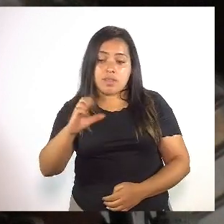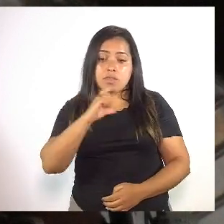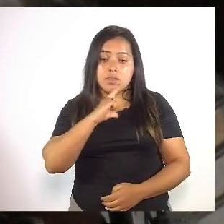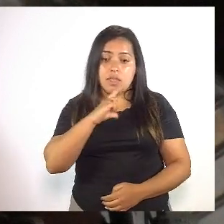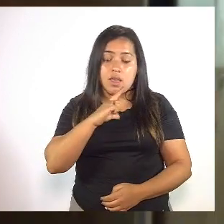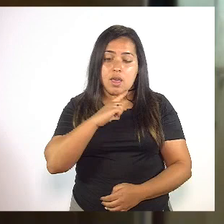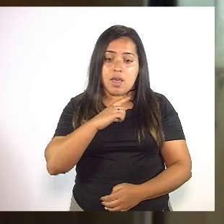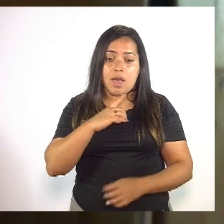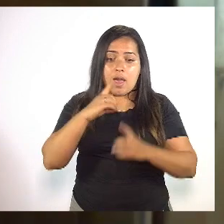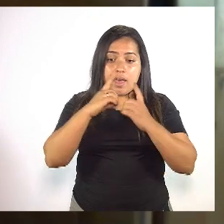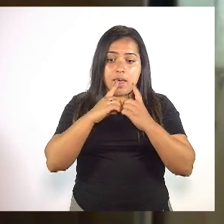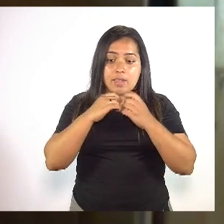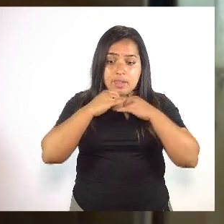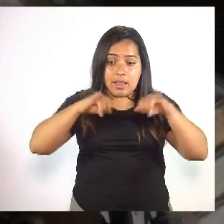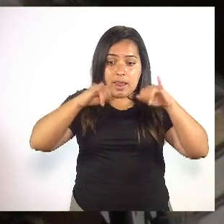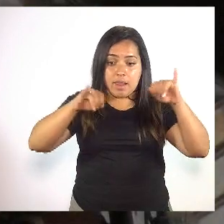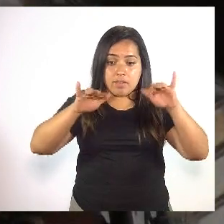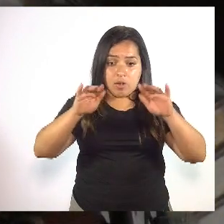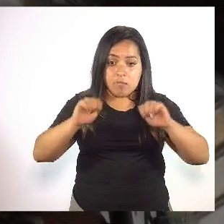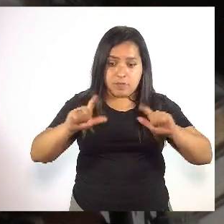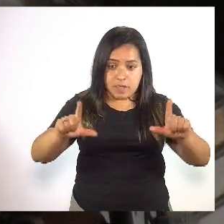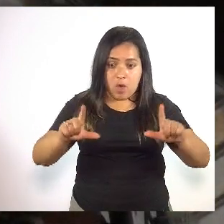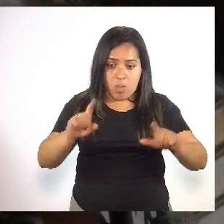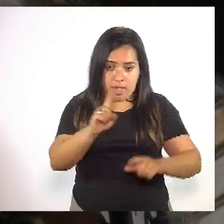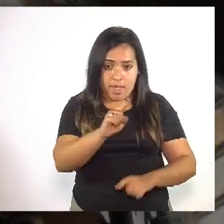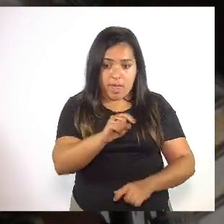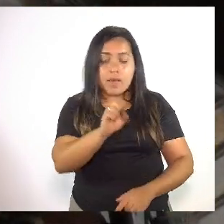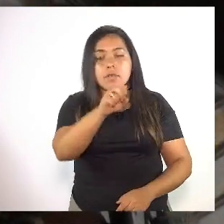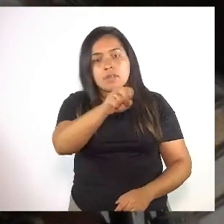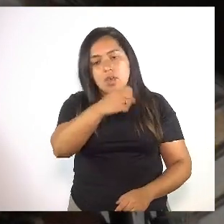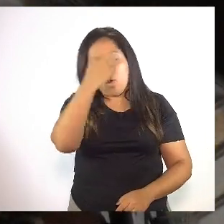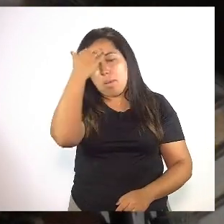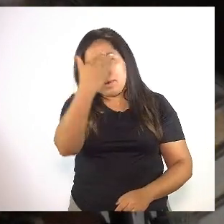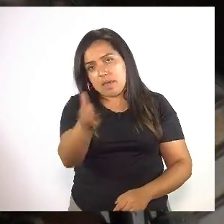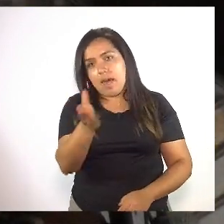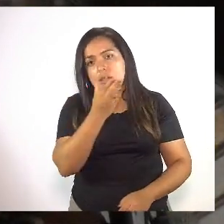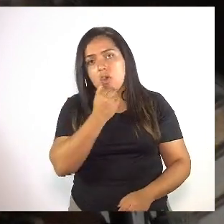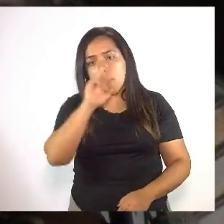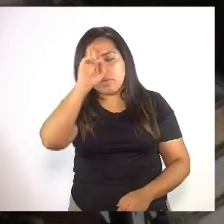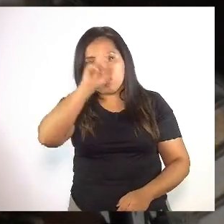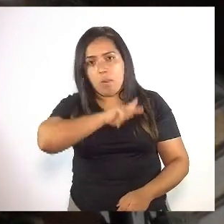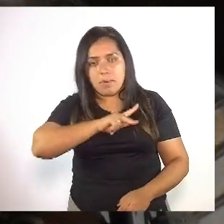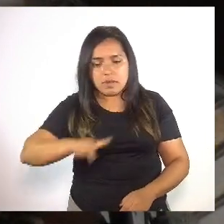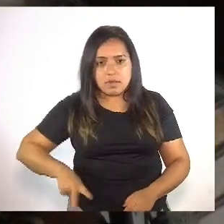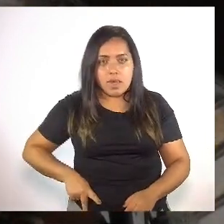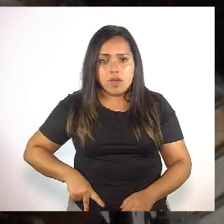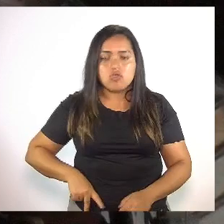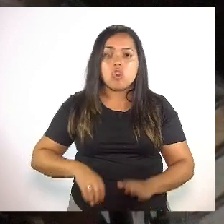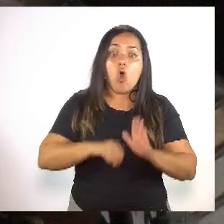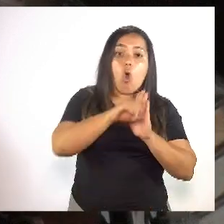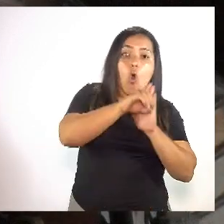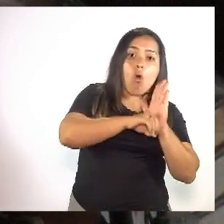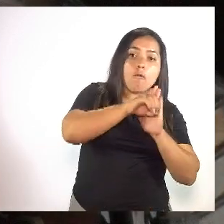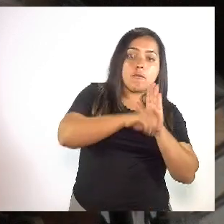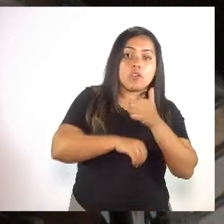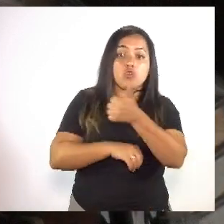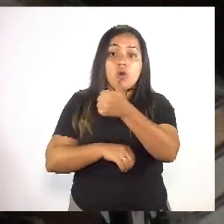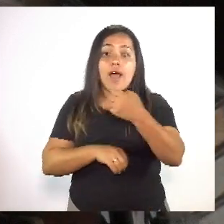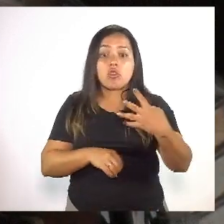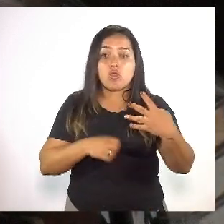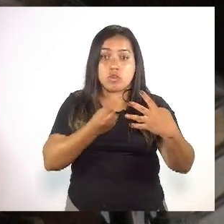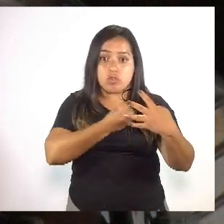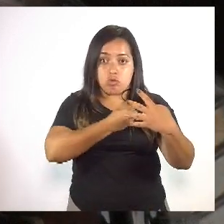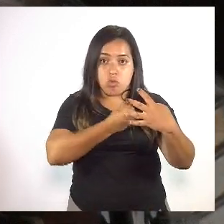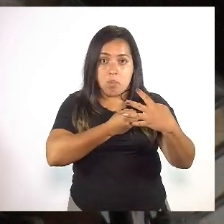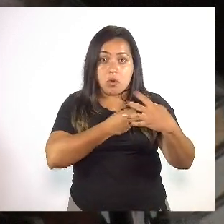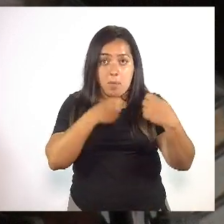declaração vai ser no final, senhor presidente? Sim. Obrigado, senhor presidente. Ofício 14, Bacelar.